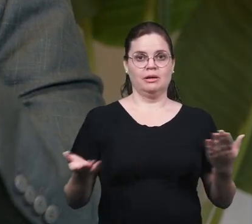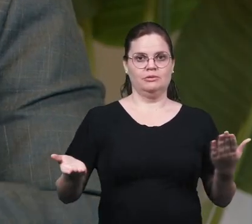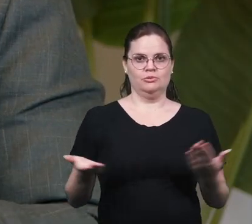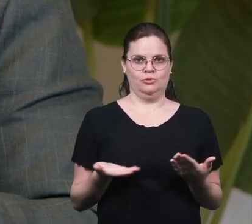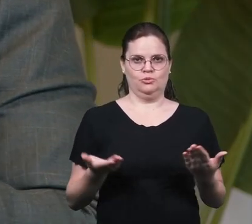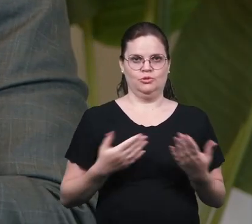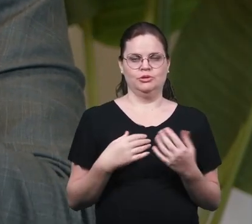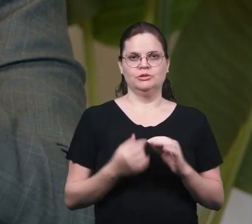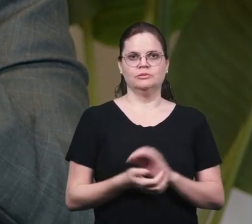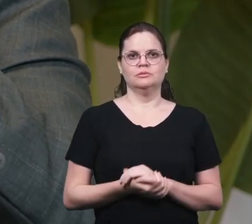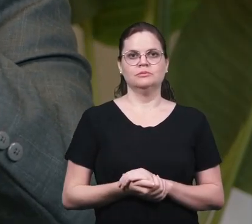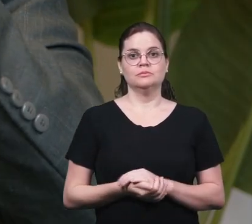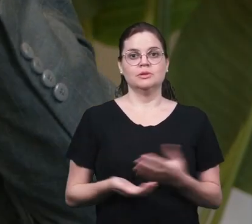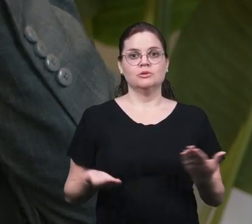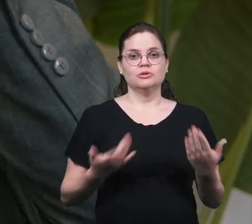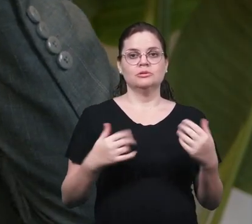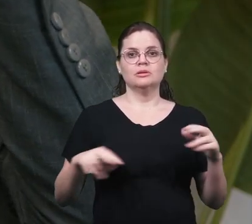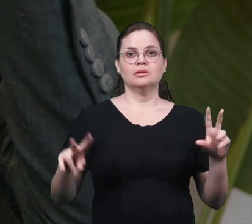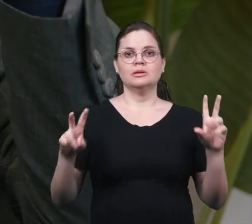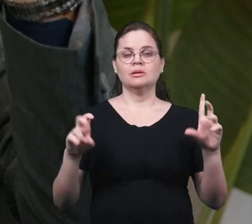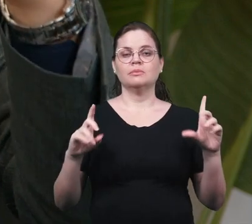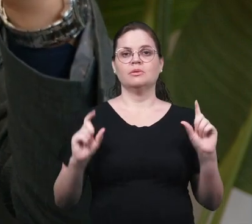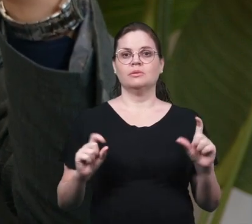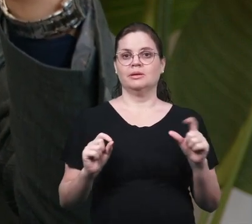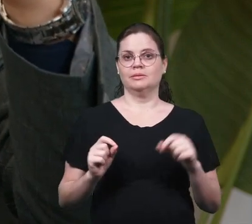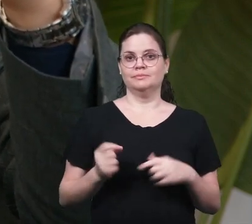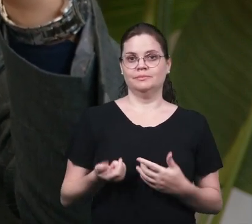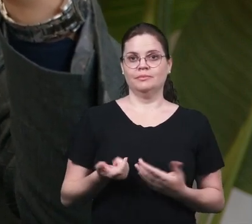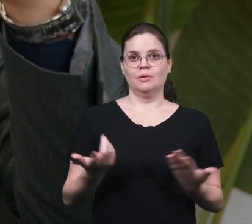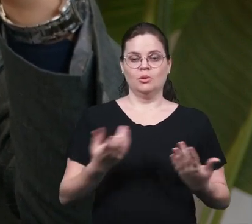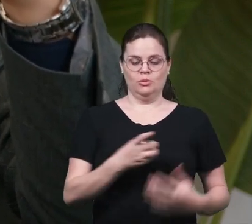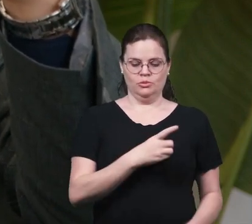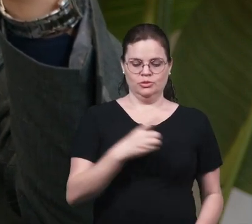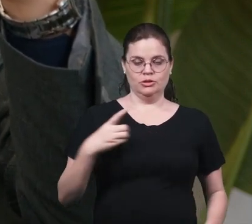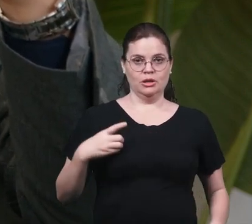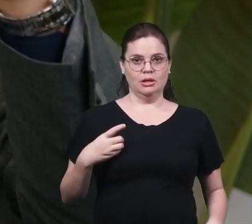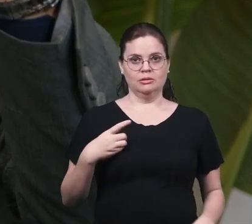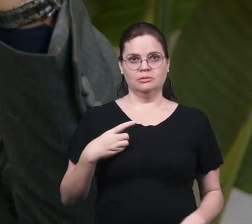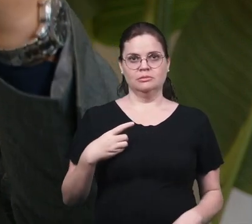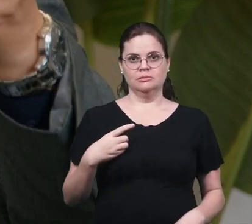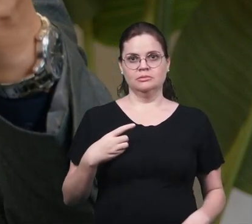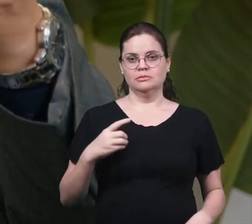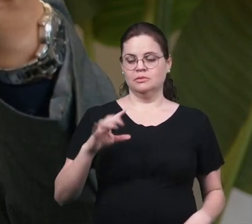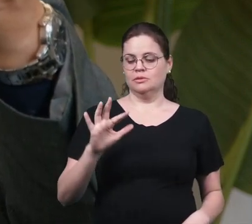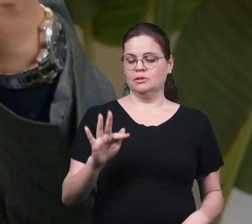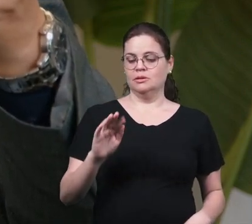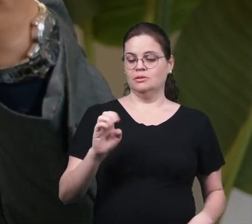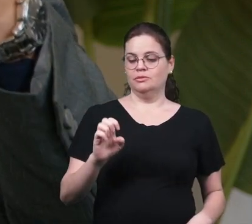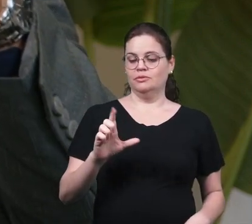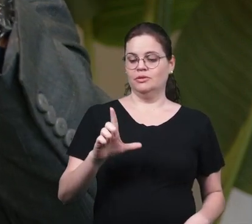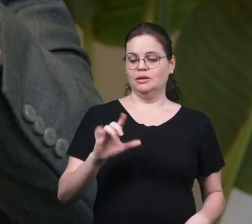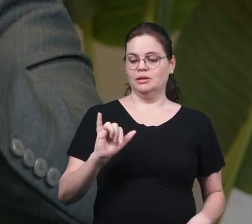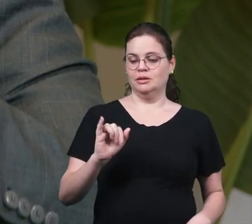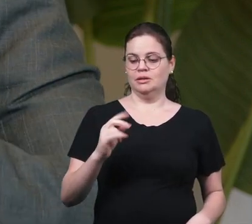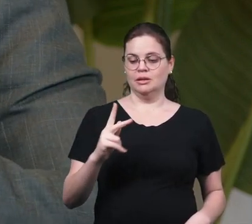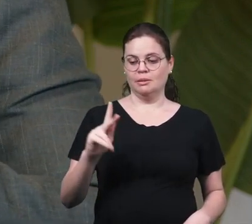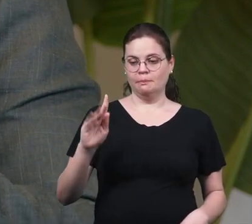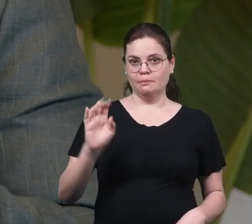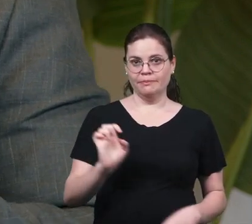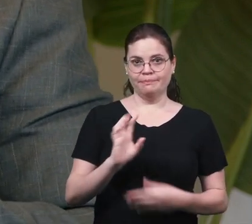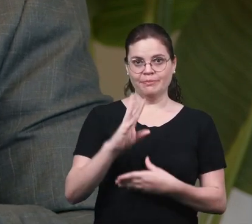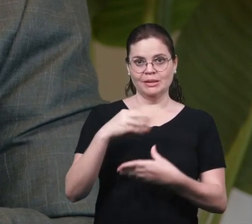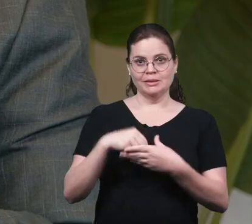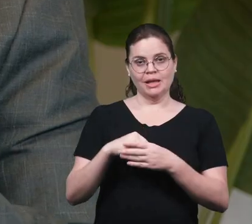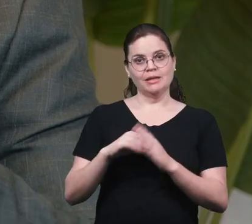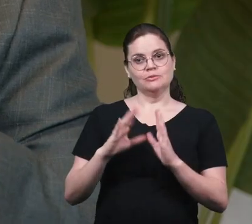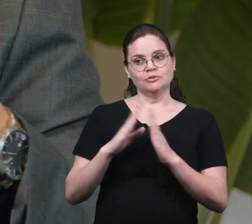nosso tema aqui. O nosso tema é o exemplo que o diácono Felipe trouxe para o lar e a